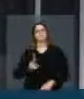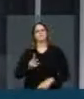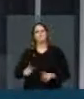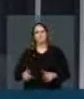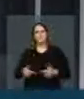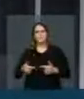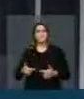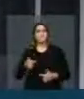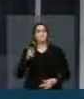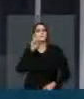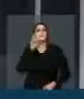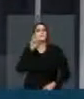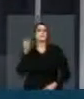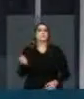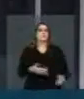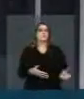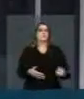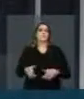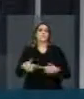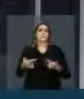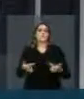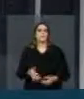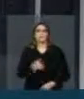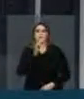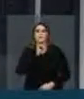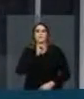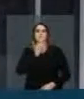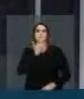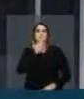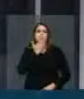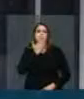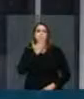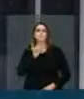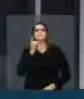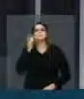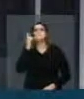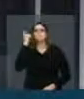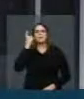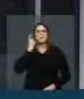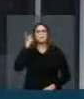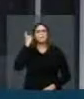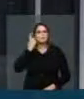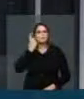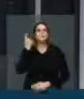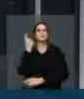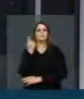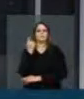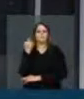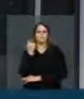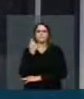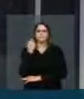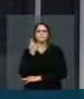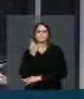embates. como, por exemplo, essa questão indígena que preocupa o nosso Rio Grande do Sul.